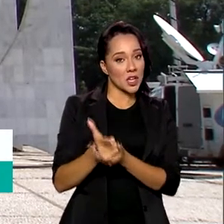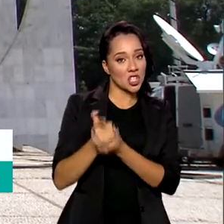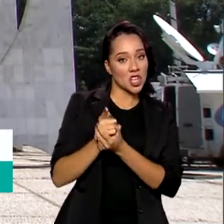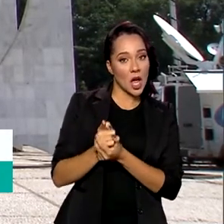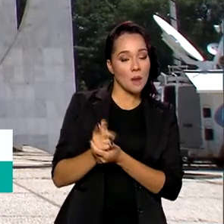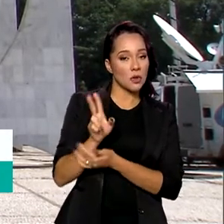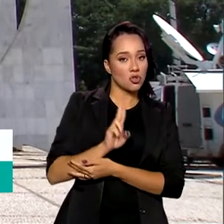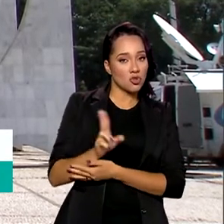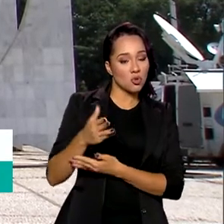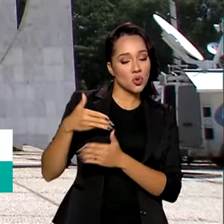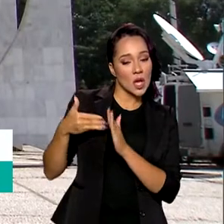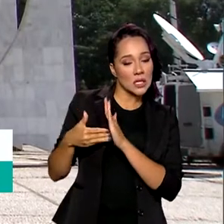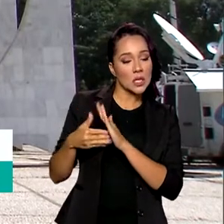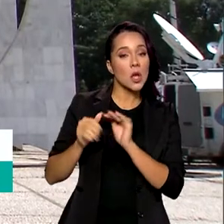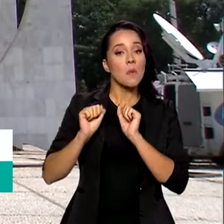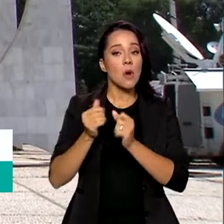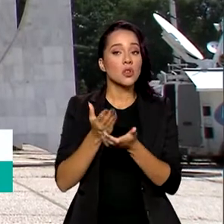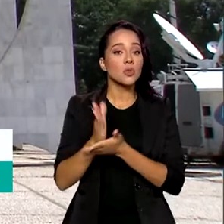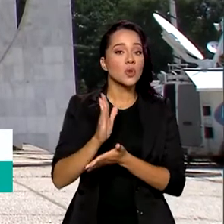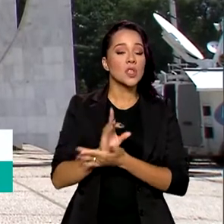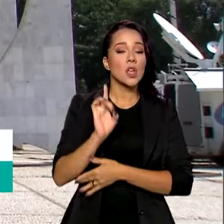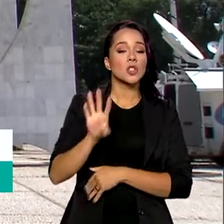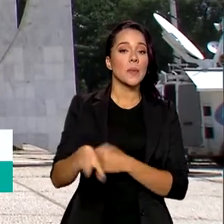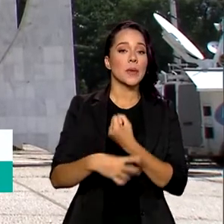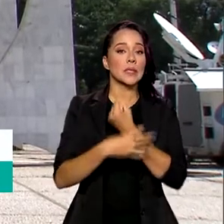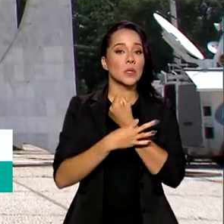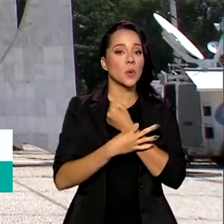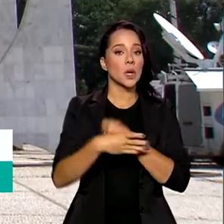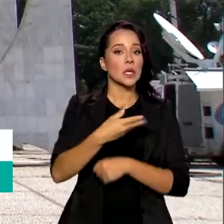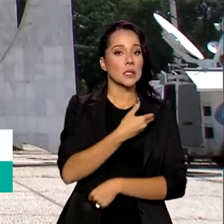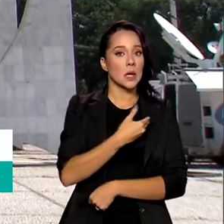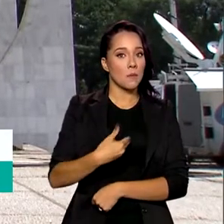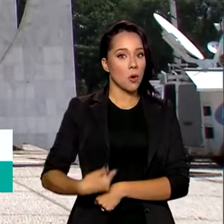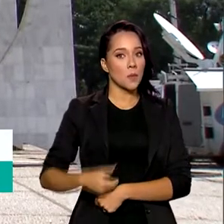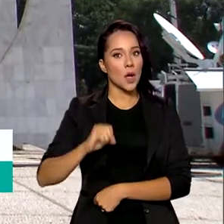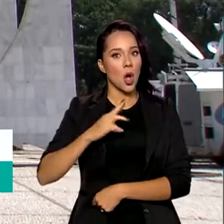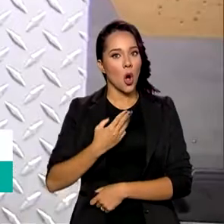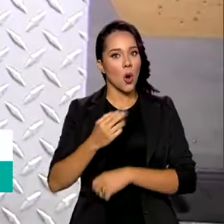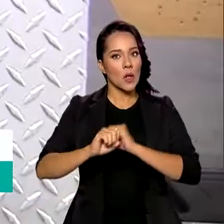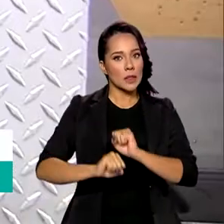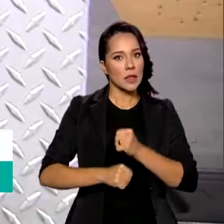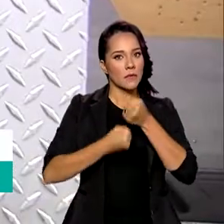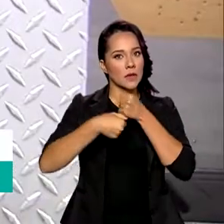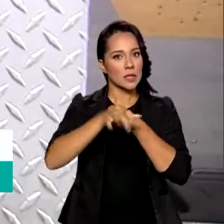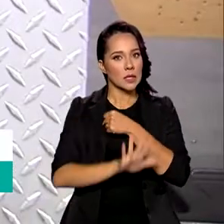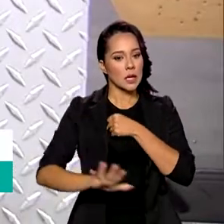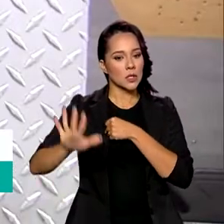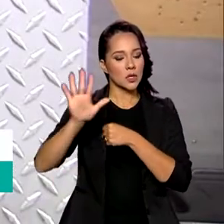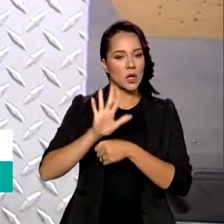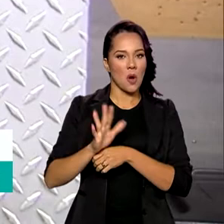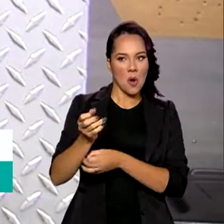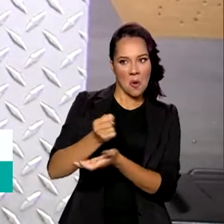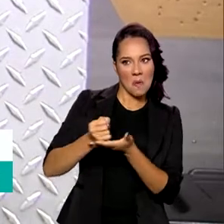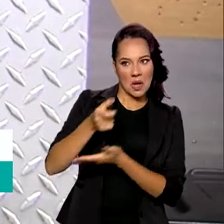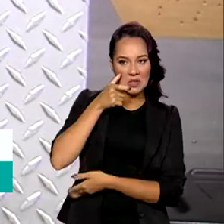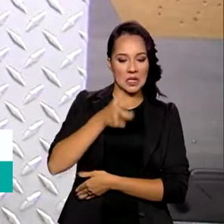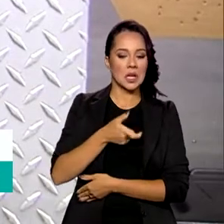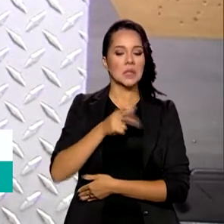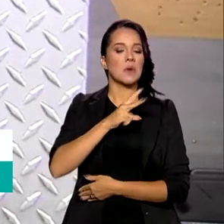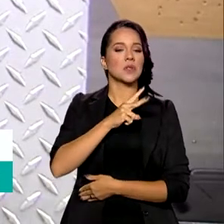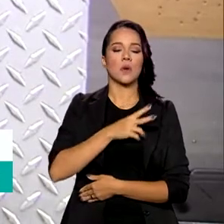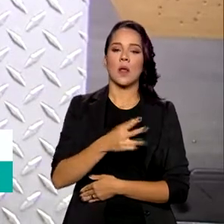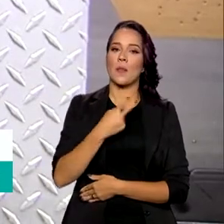armas de uso restrito só pode ser autorizada para a segurança pública ou de fé é nacional e não com base no interesse